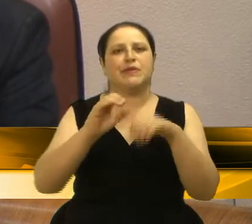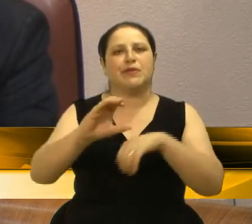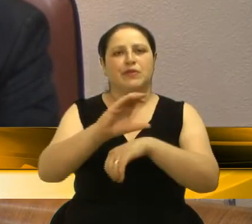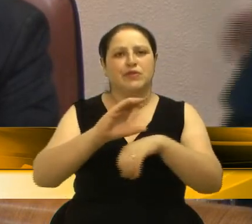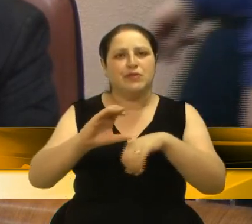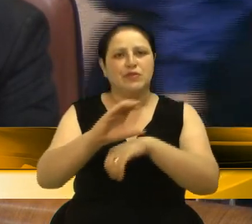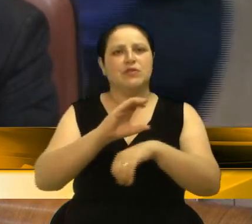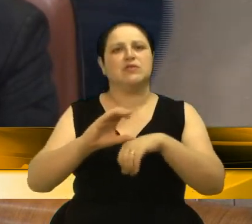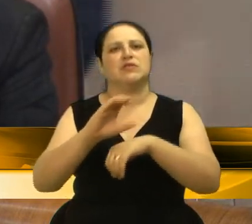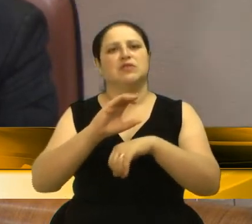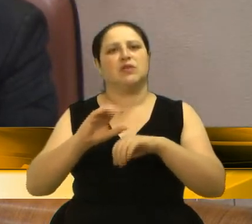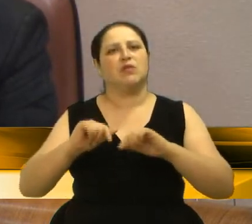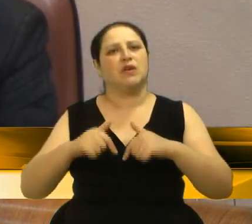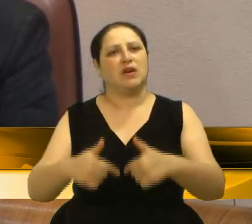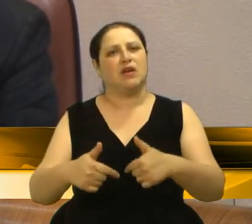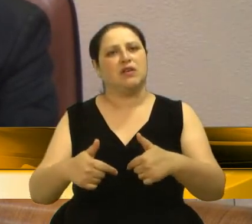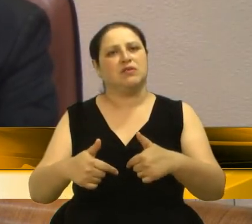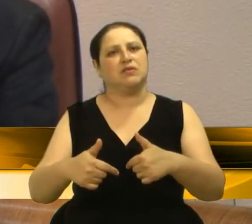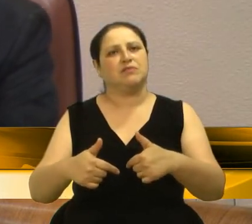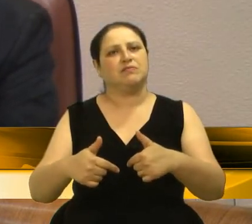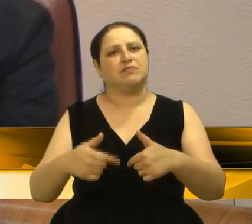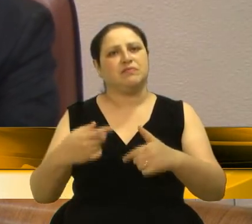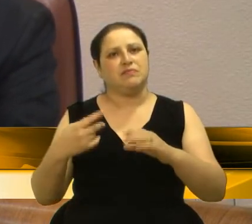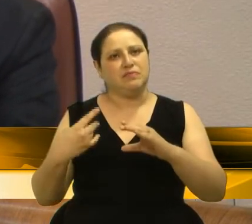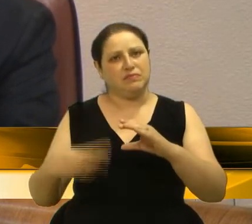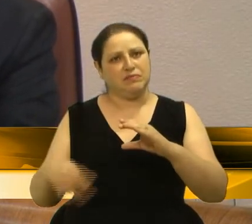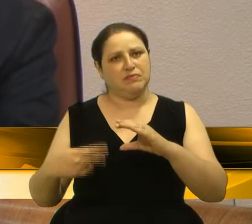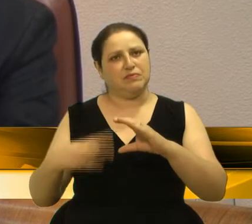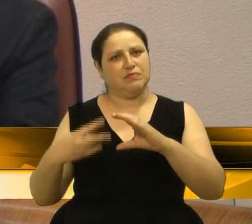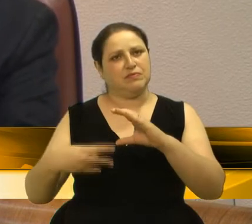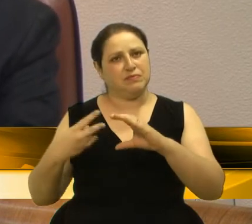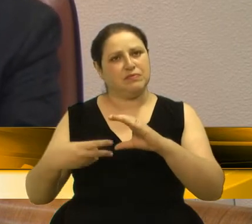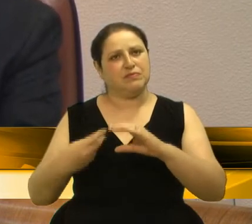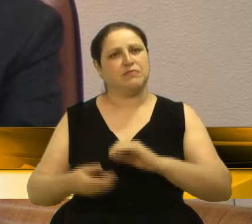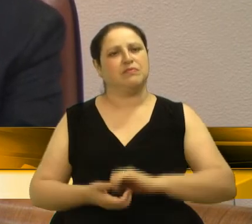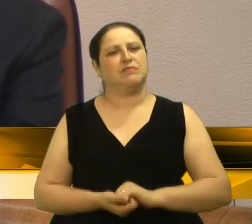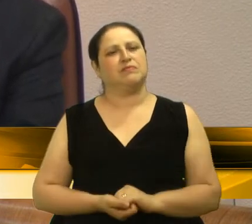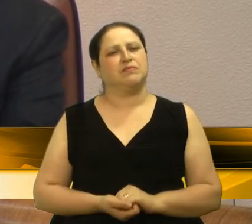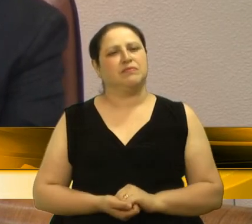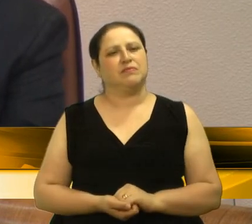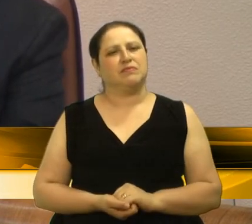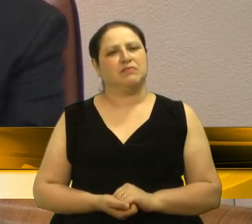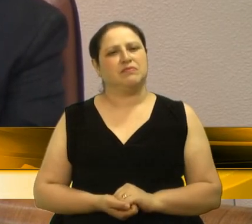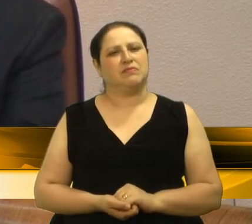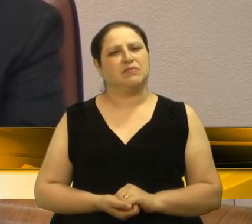empreendidos quando da instauração do processo configurado no cerceamento da defesa.